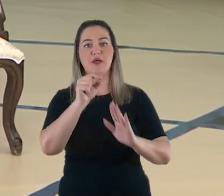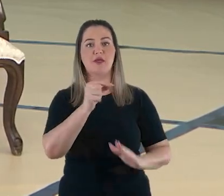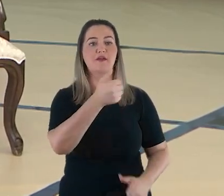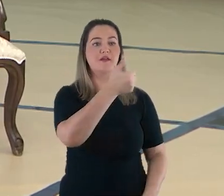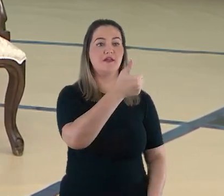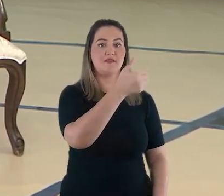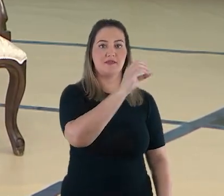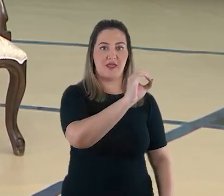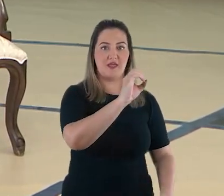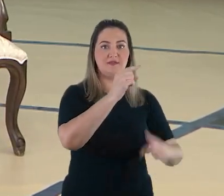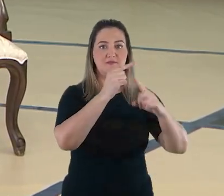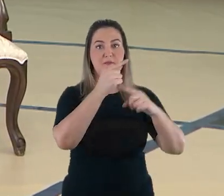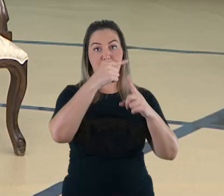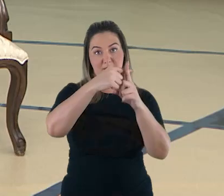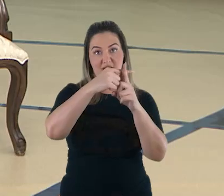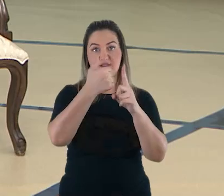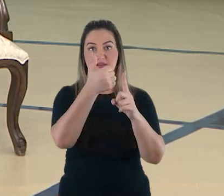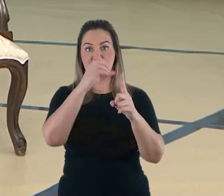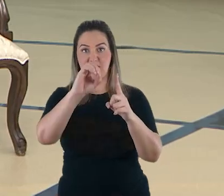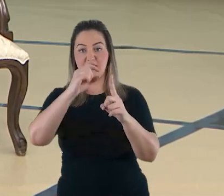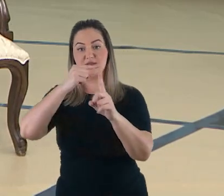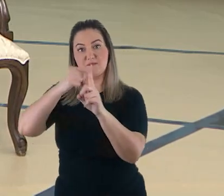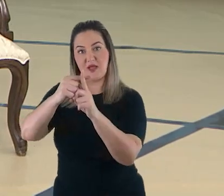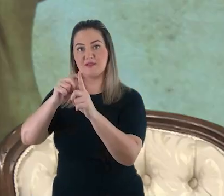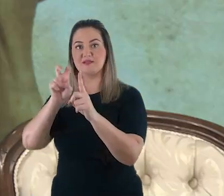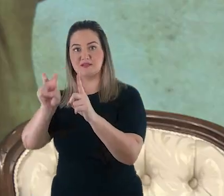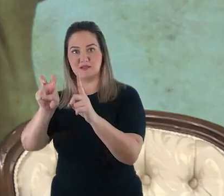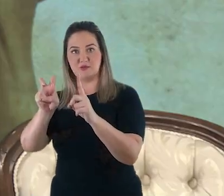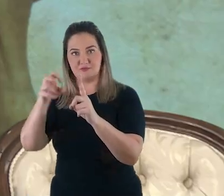dezenas mais 5 unidades.